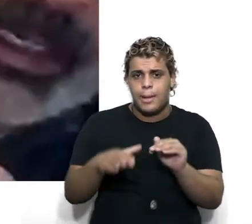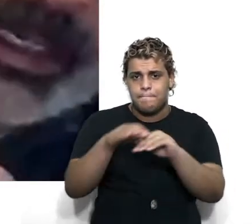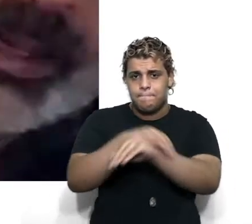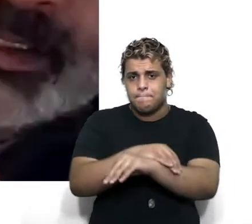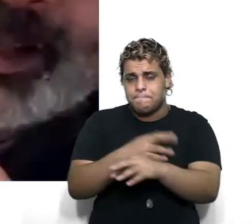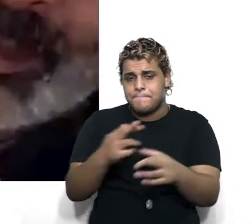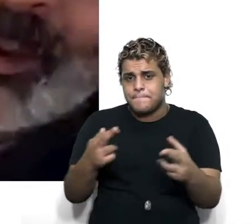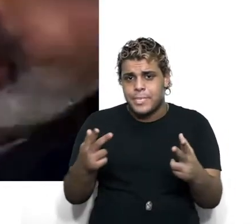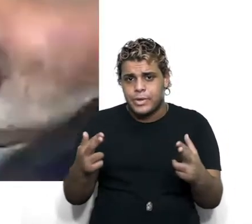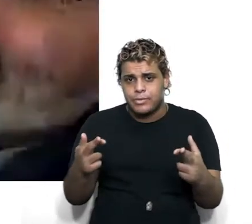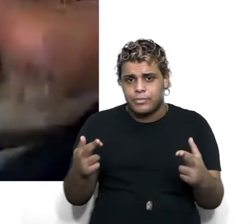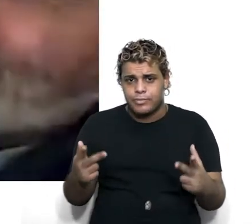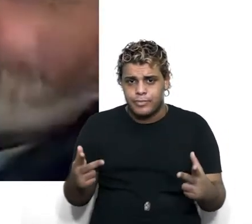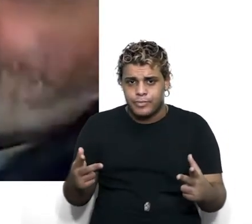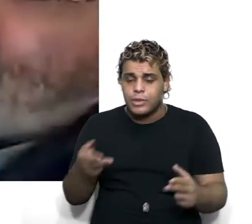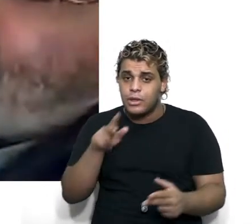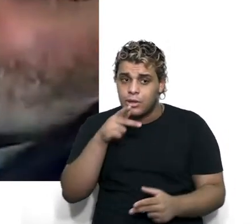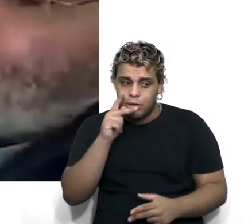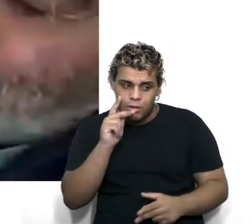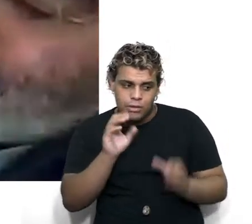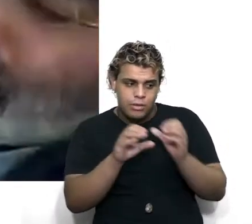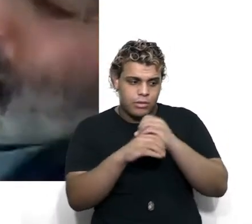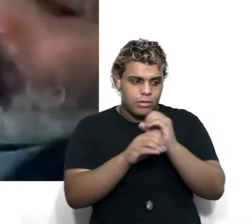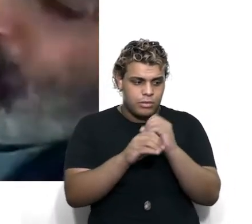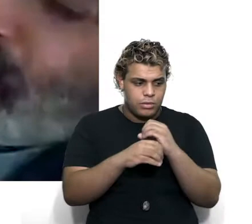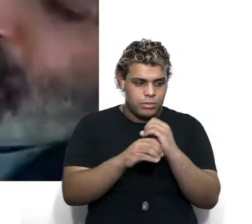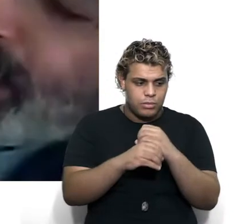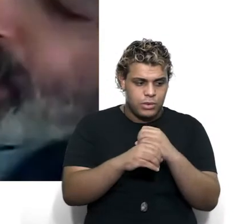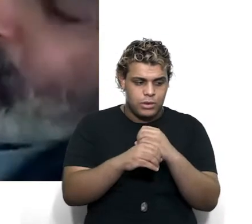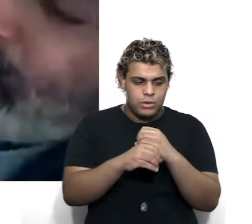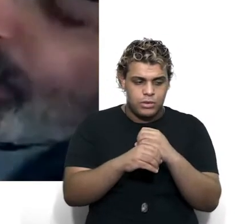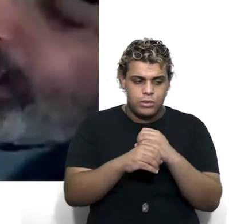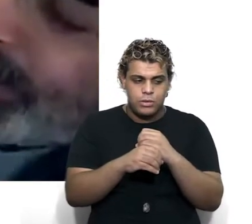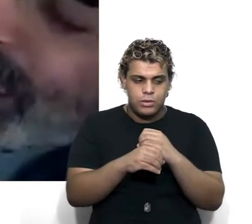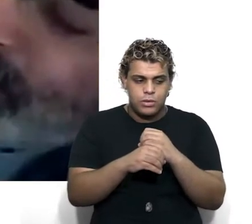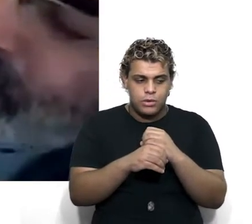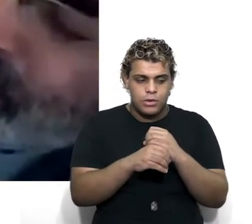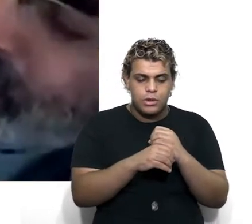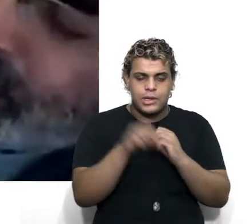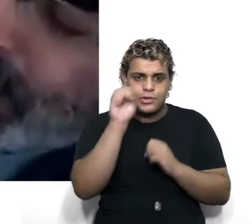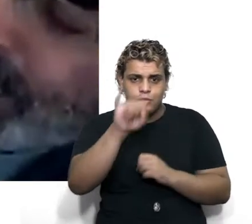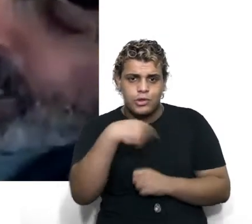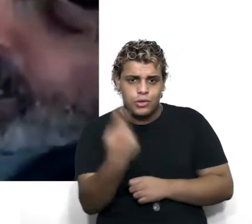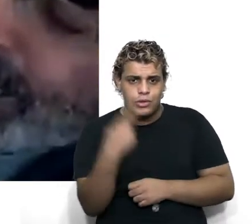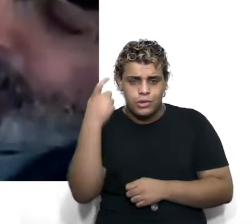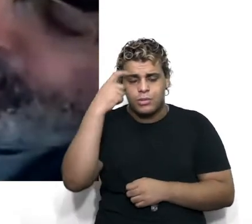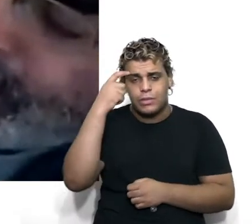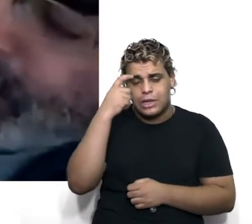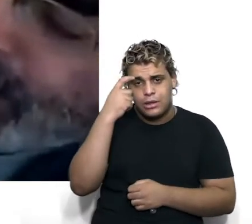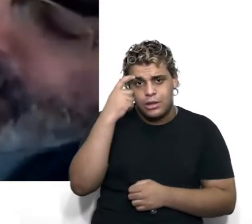sobre isso, sobre esta imagem que abriu ao caso, é engraçado, mas se nós pensarmos